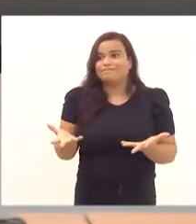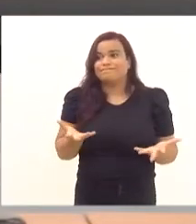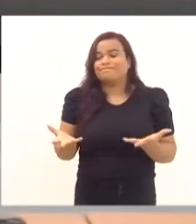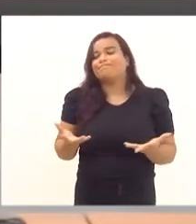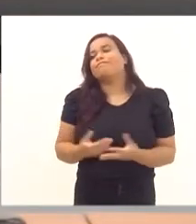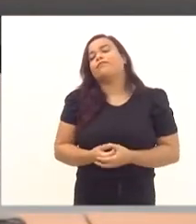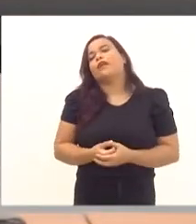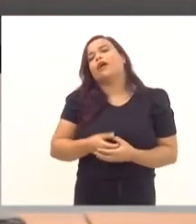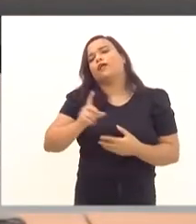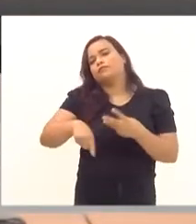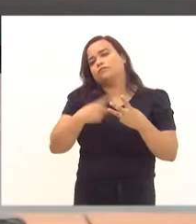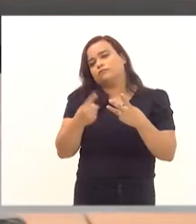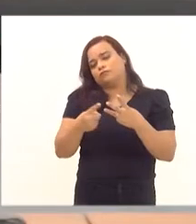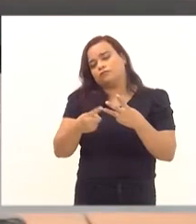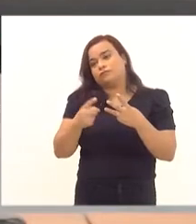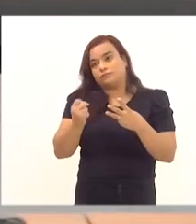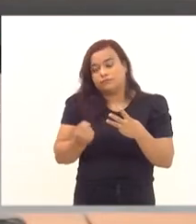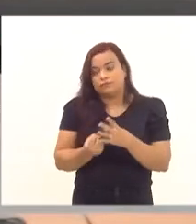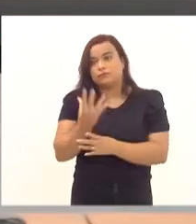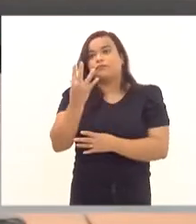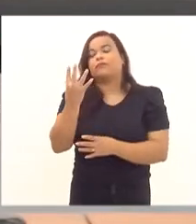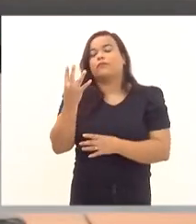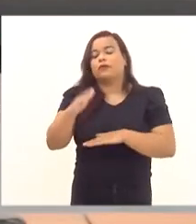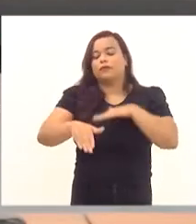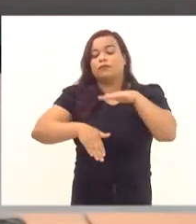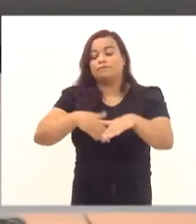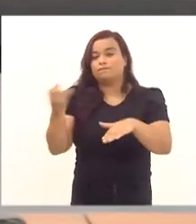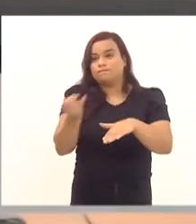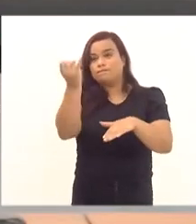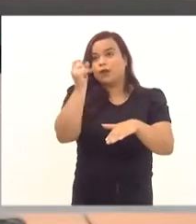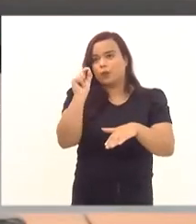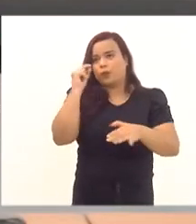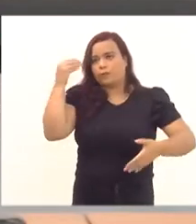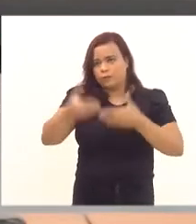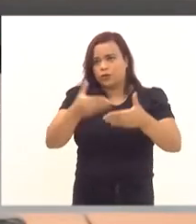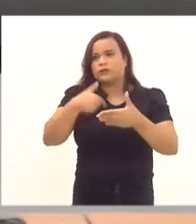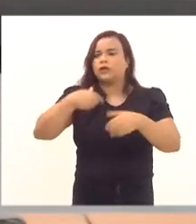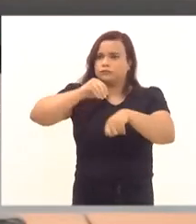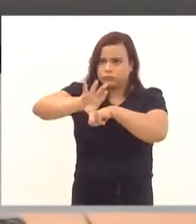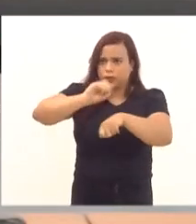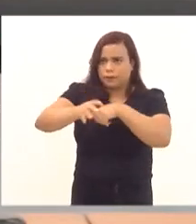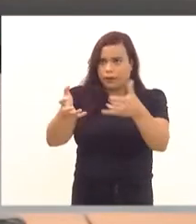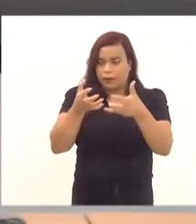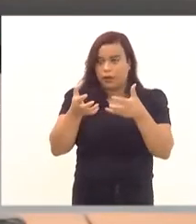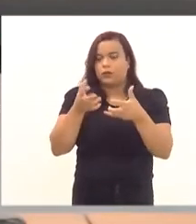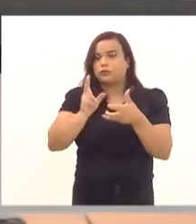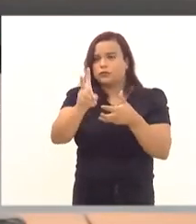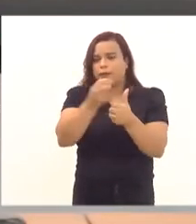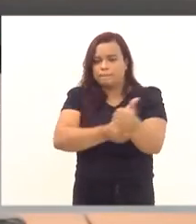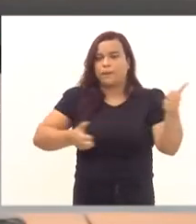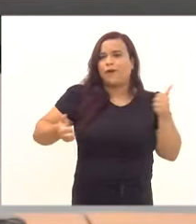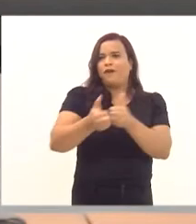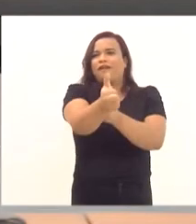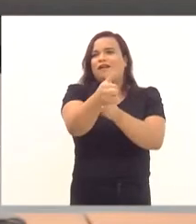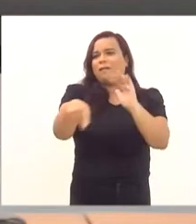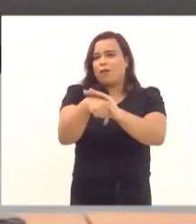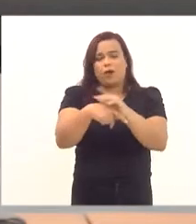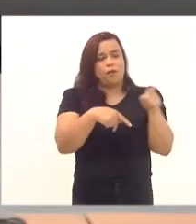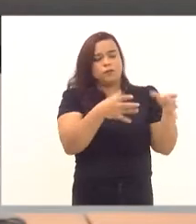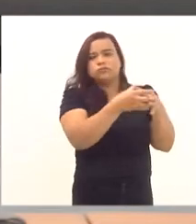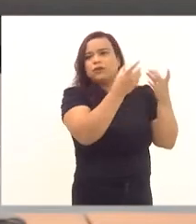flor ou uma terceira etapa importante nesse processo e eu quero ressaltar sempre o protagonismo da própria orquestra